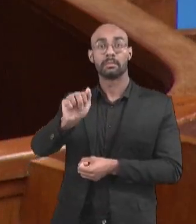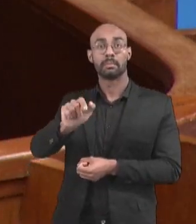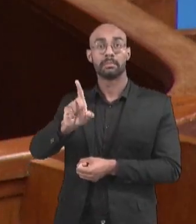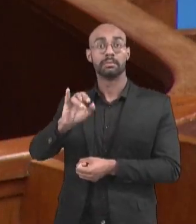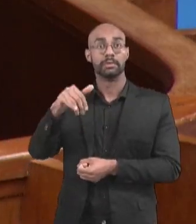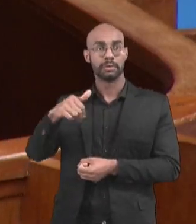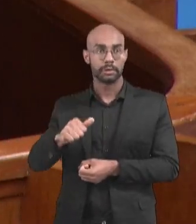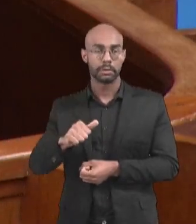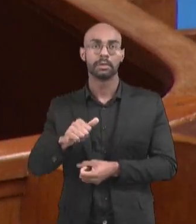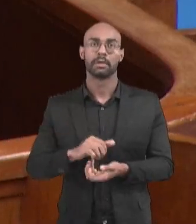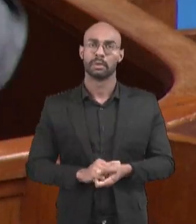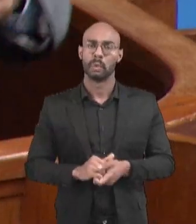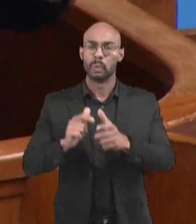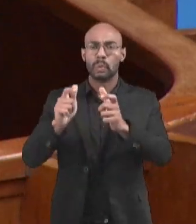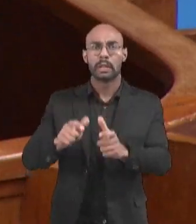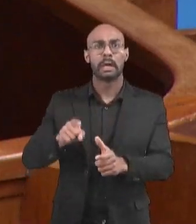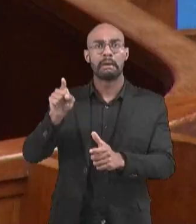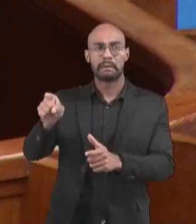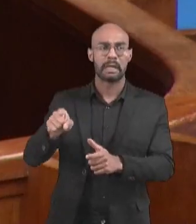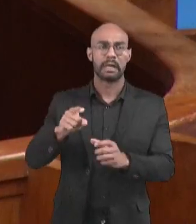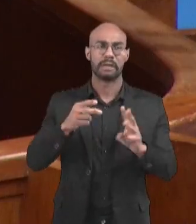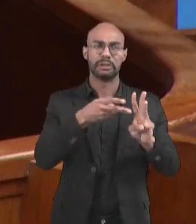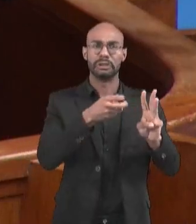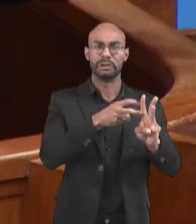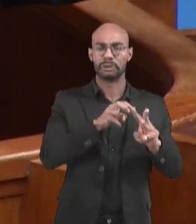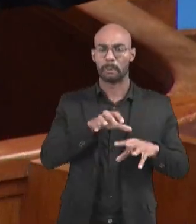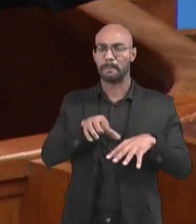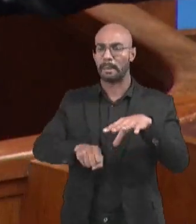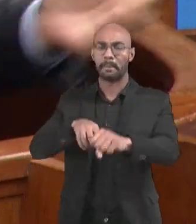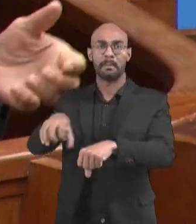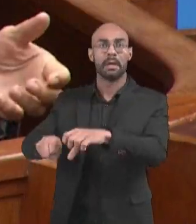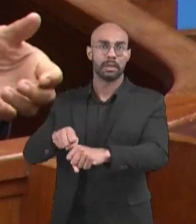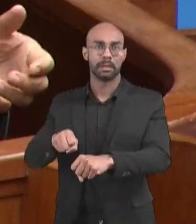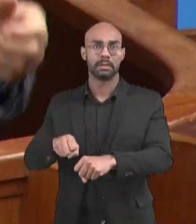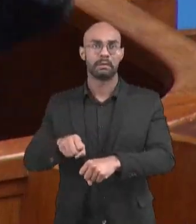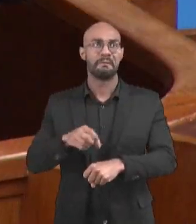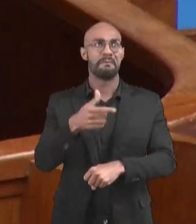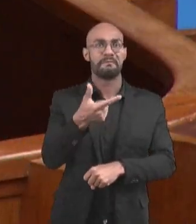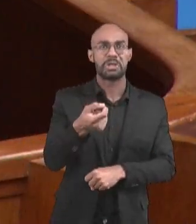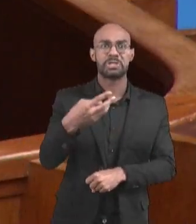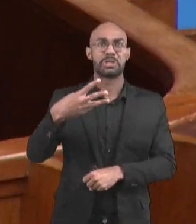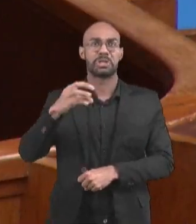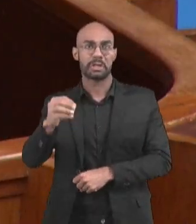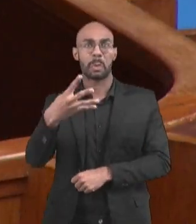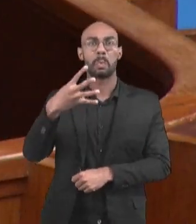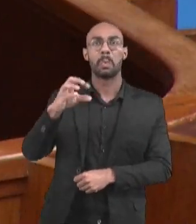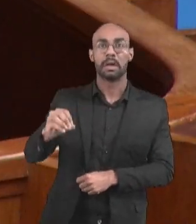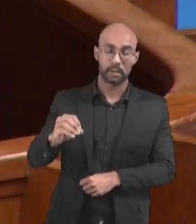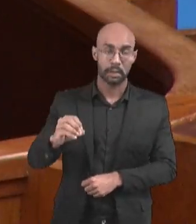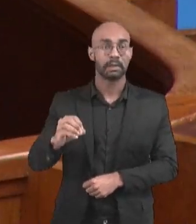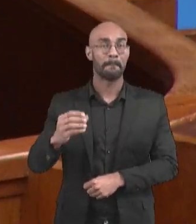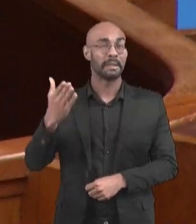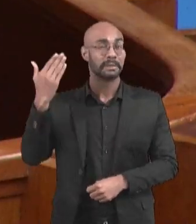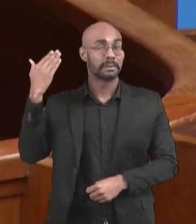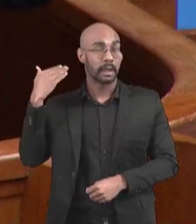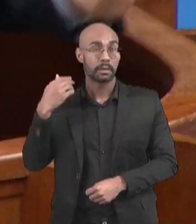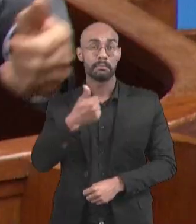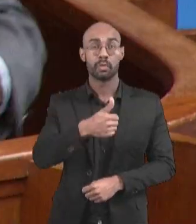de 50 anos no município, entrou lá e tomaram 20, 30, 40 sítios, titulados por Getúlio Vargas,